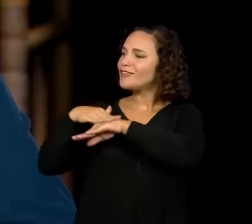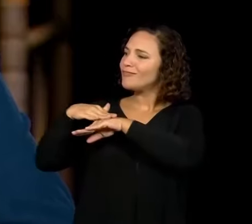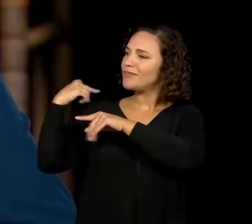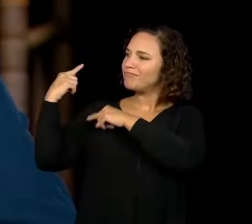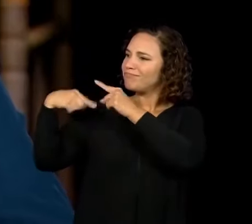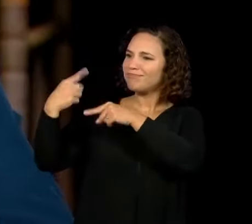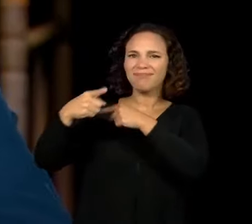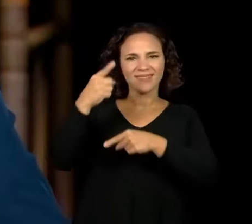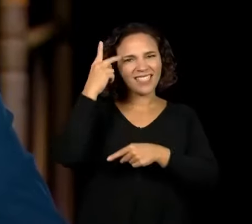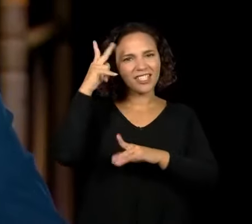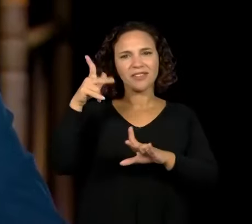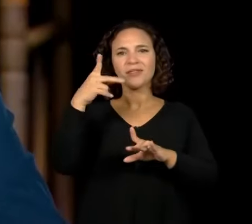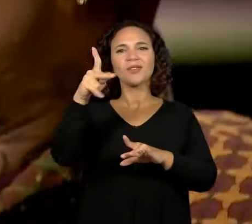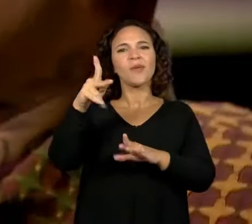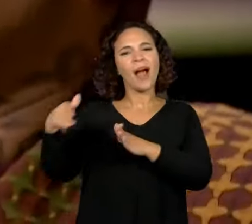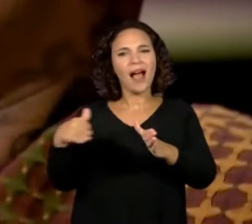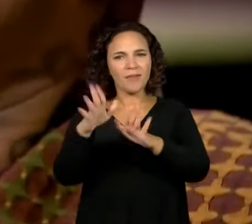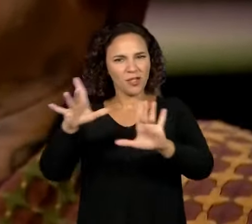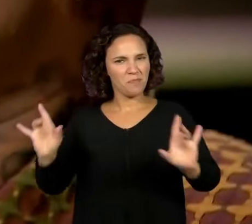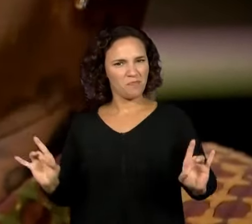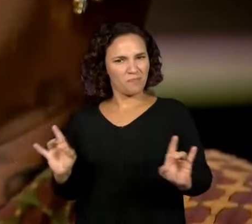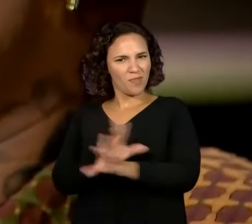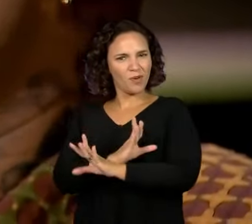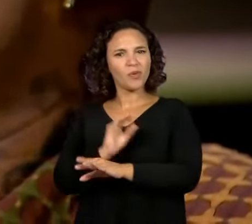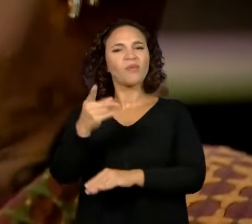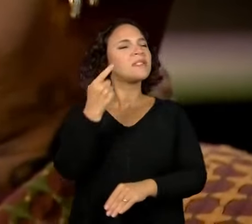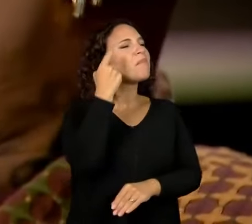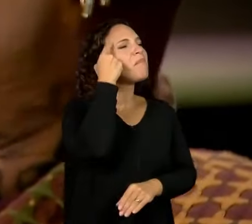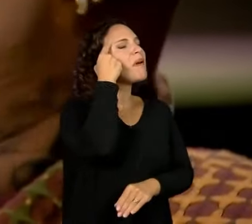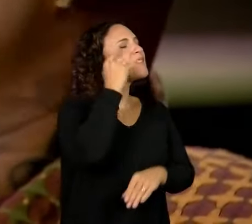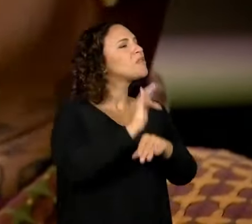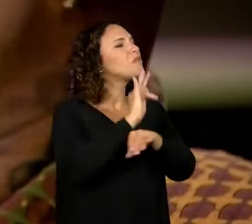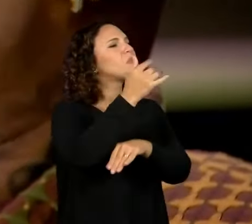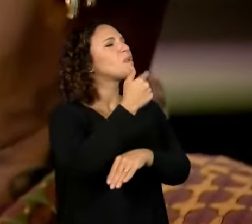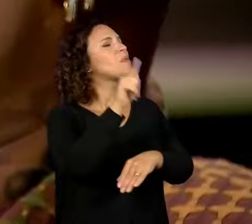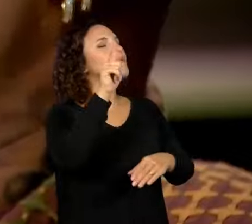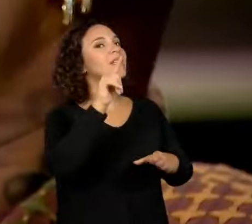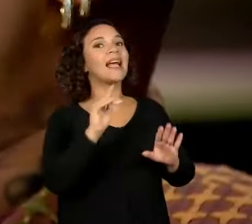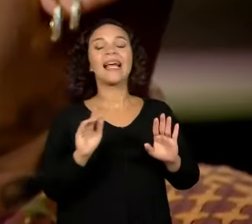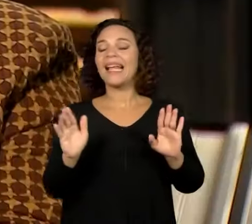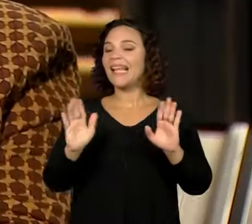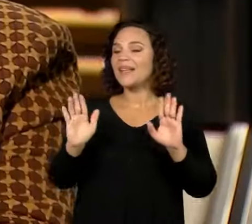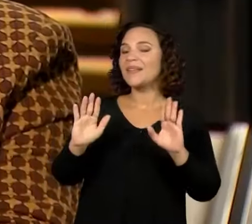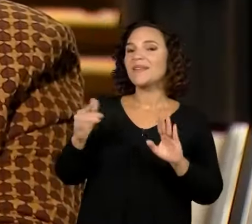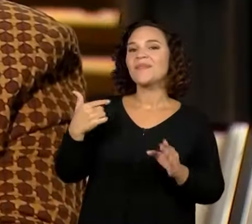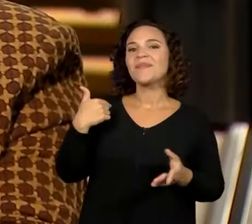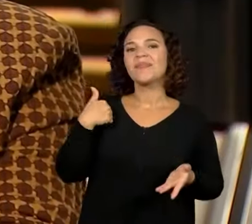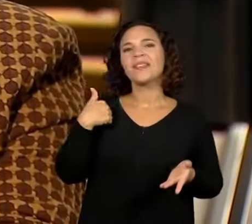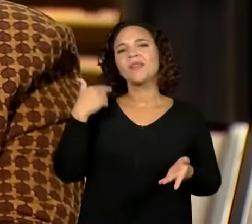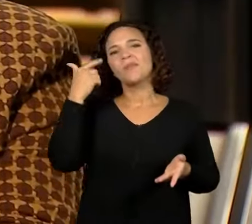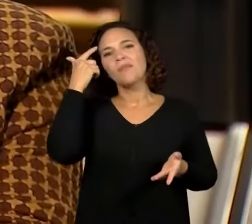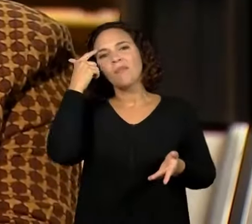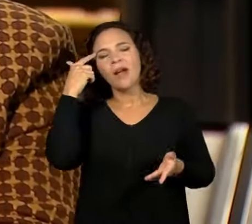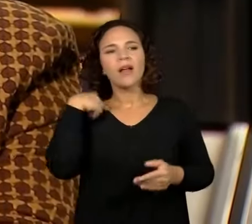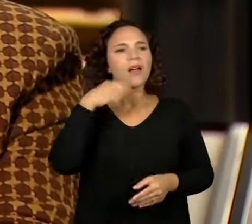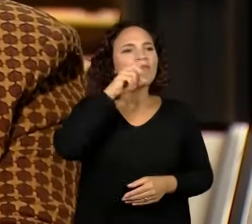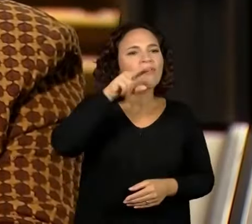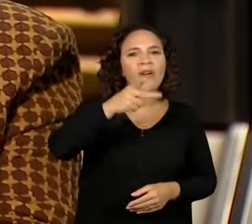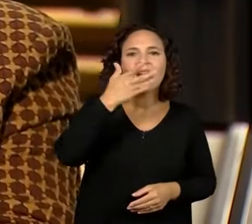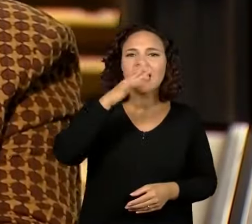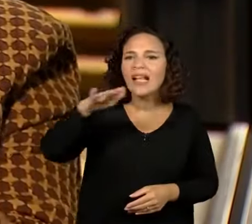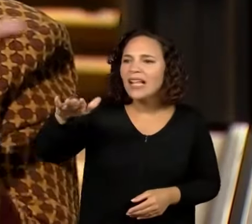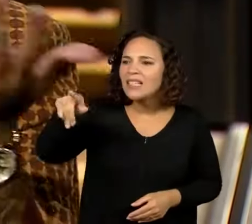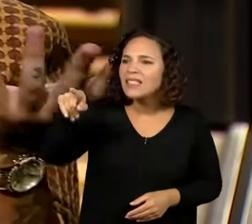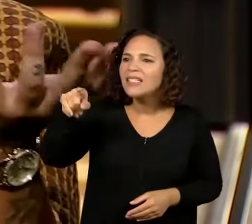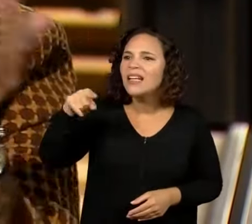traçado então ou você pensava em ser outra você chegou a ter isso não eu eu eu via crianças na TV e falava eu quero